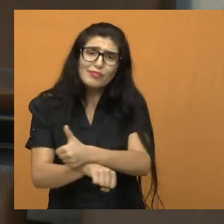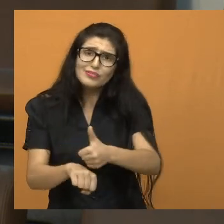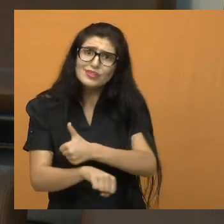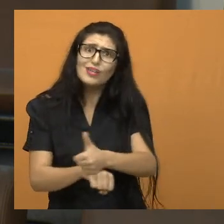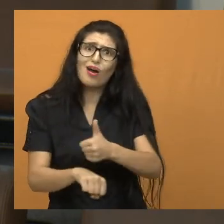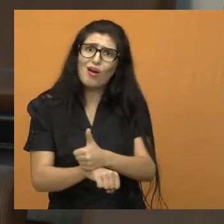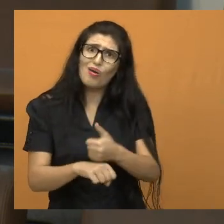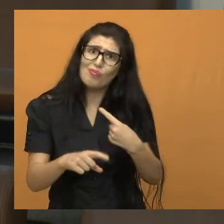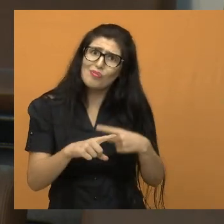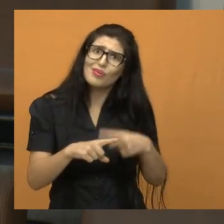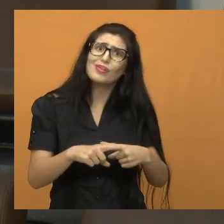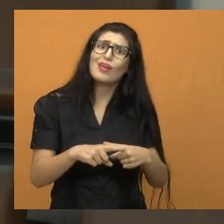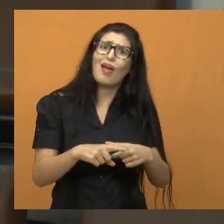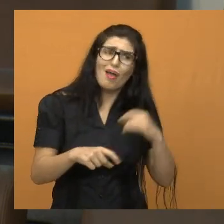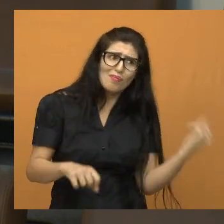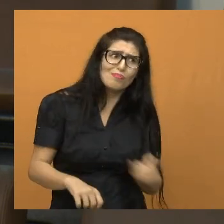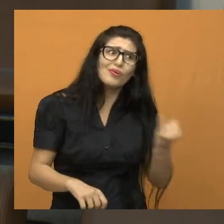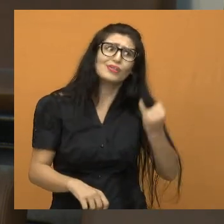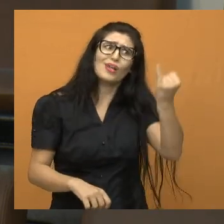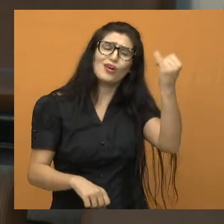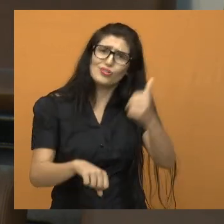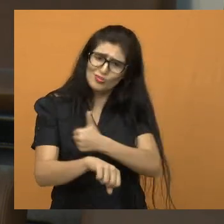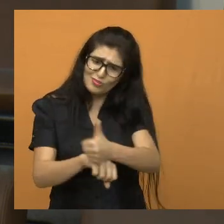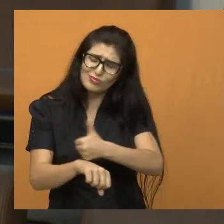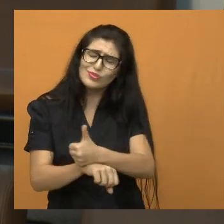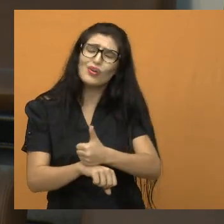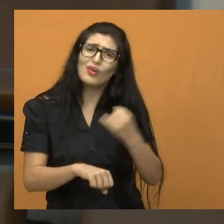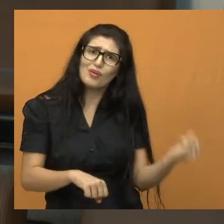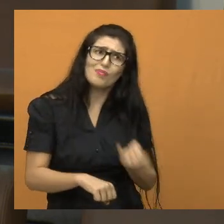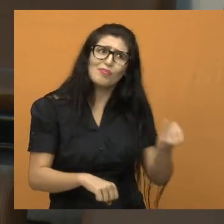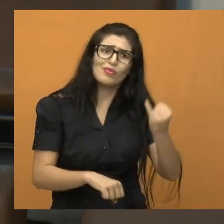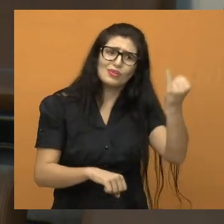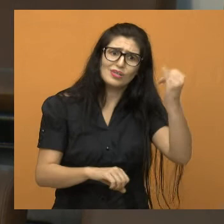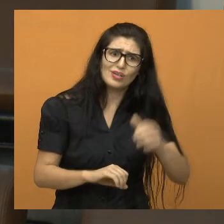multiplicadores, está evitando a violência contra os